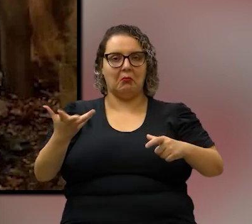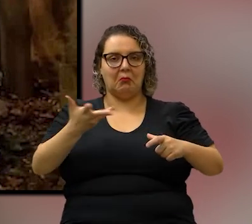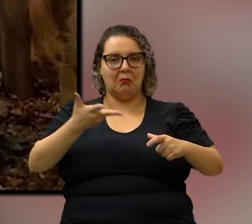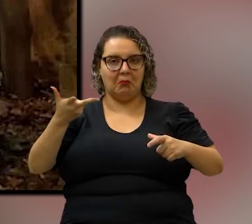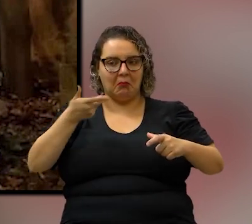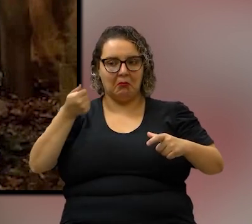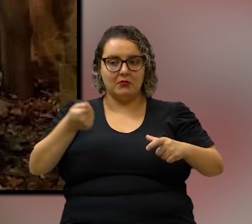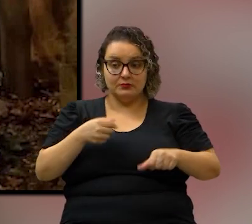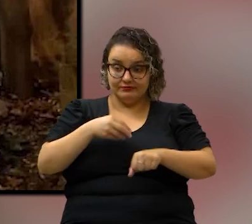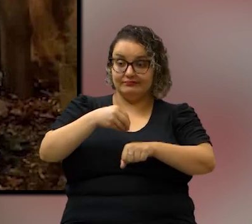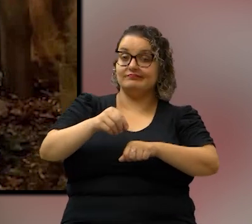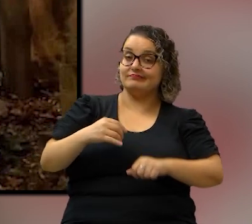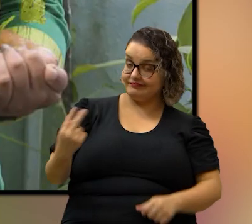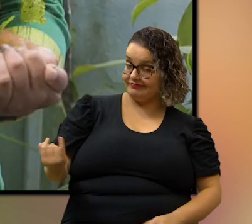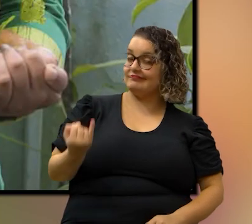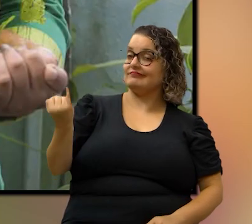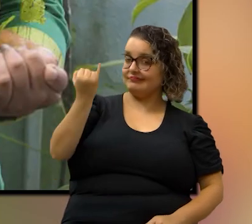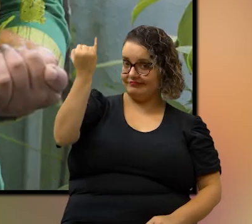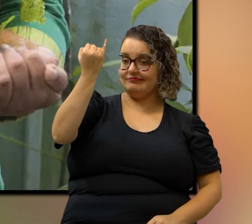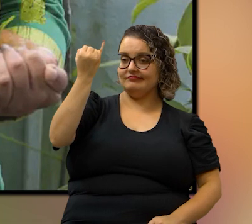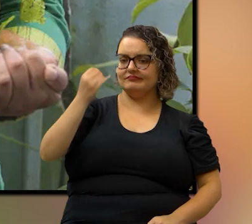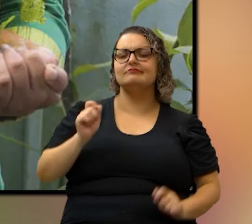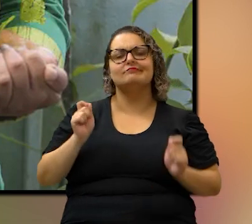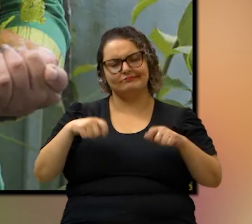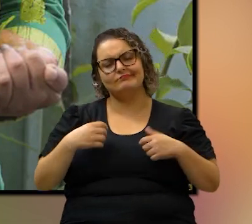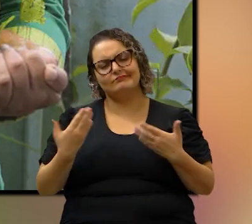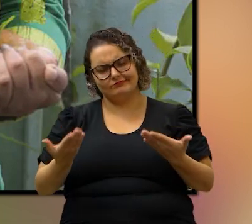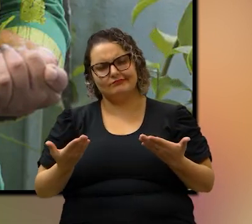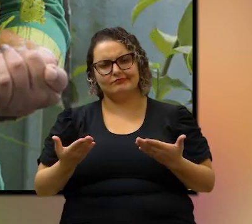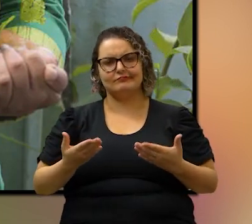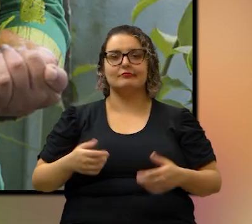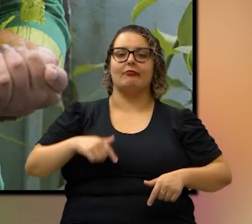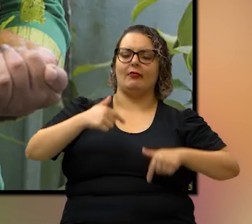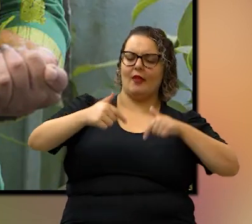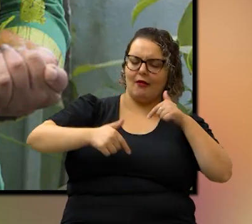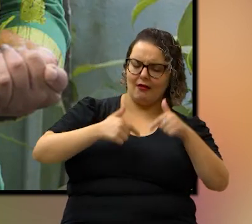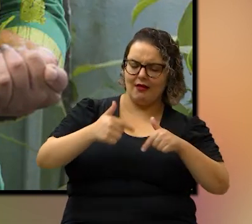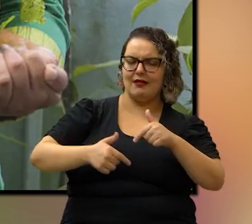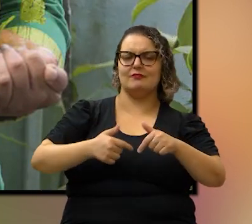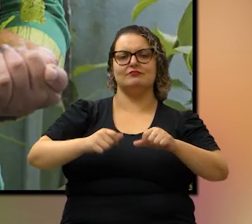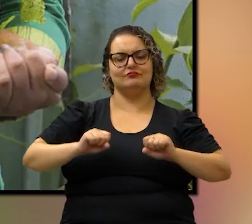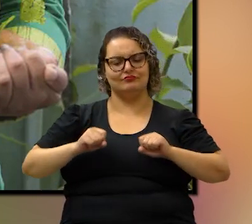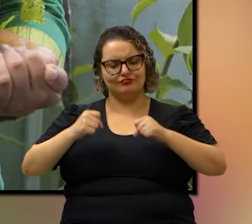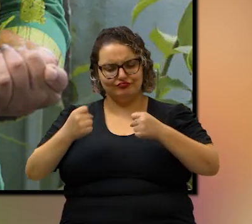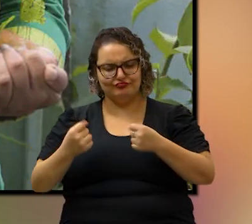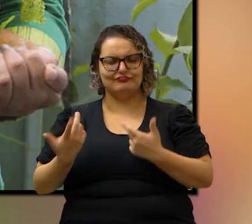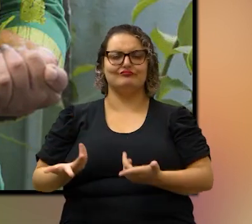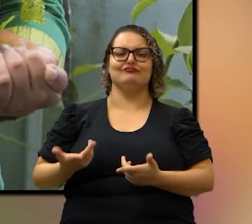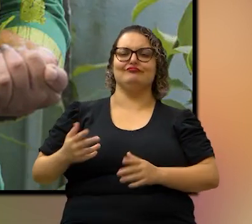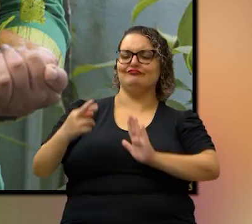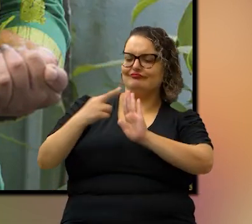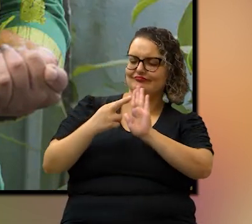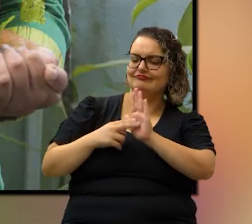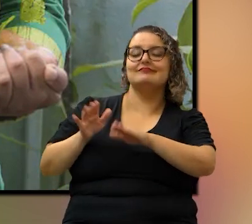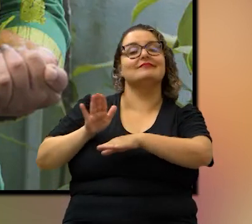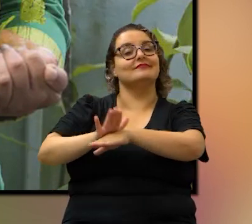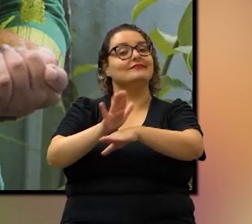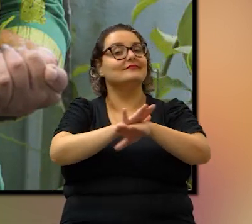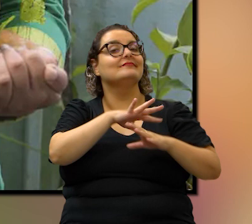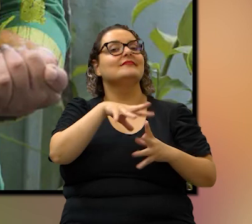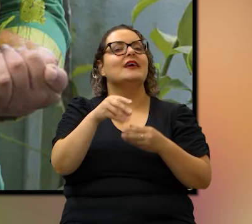pratos surpreendentes. Além de dicas valiosas que valem a pena, como pôr a mão na massa, sessões de